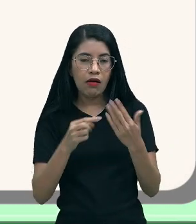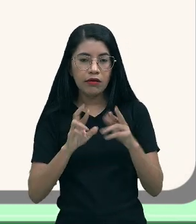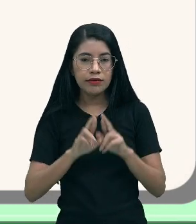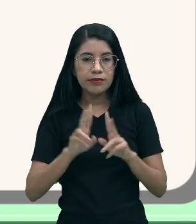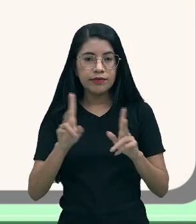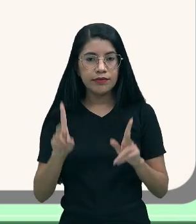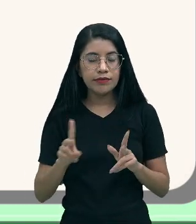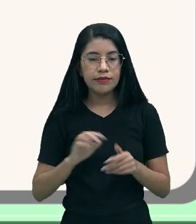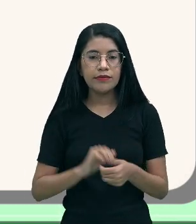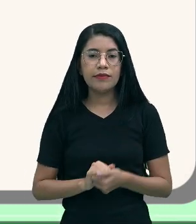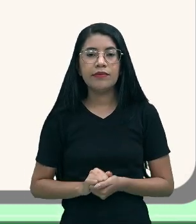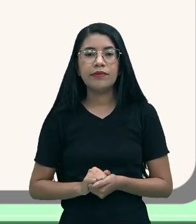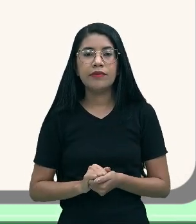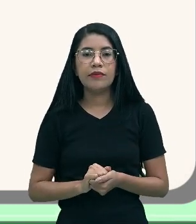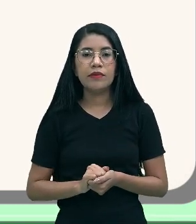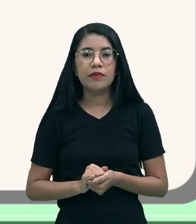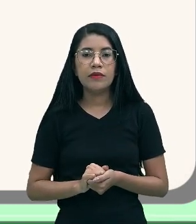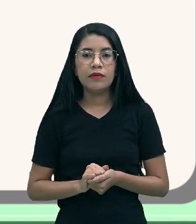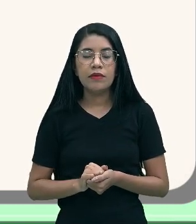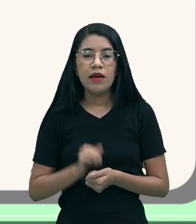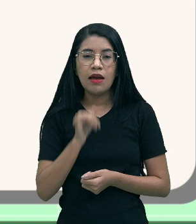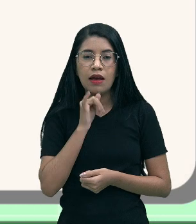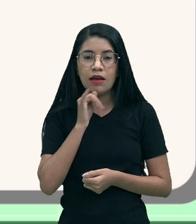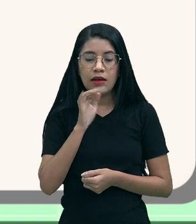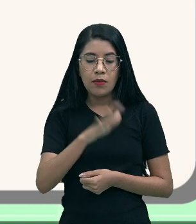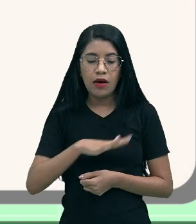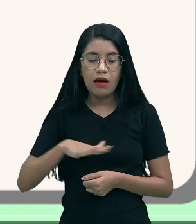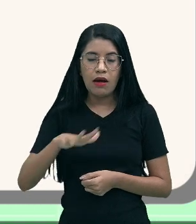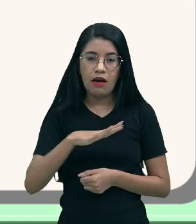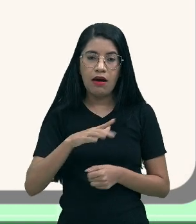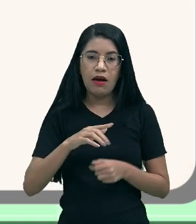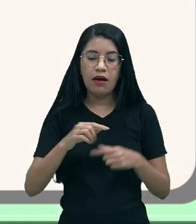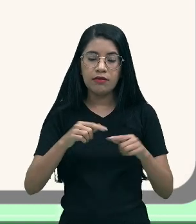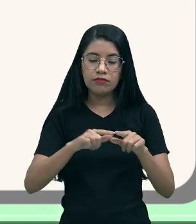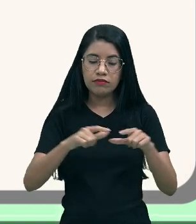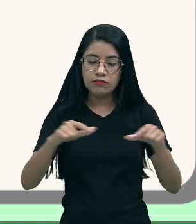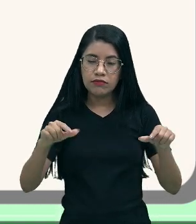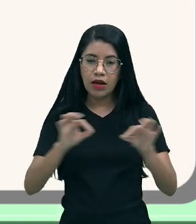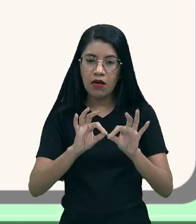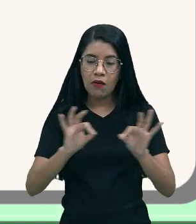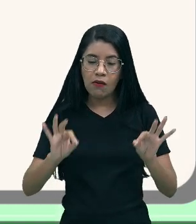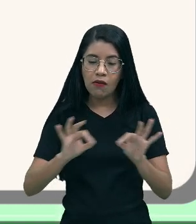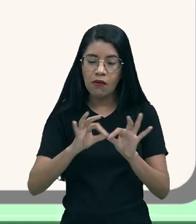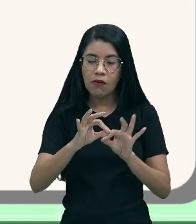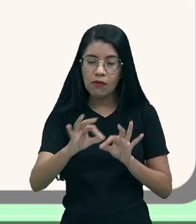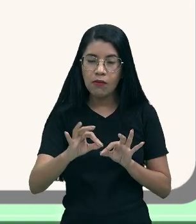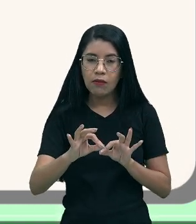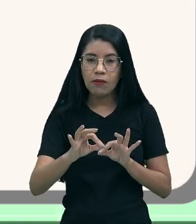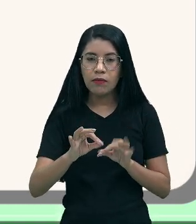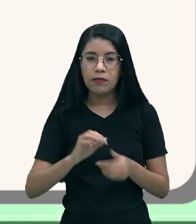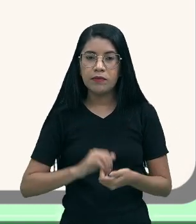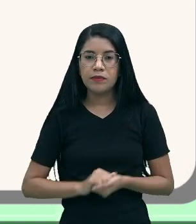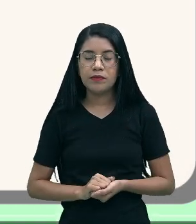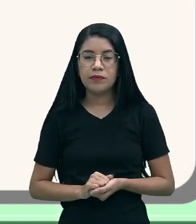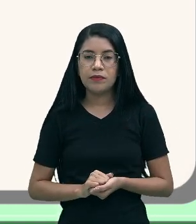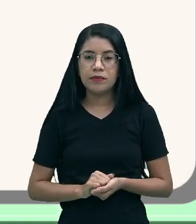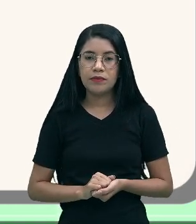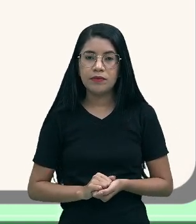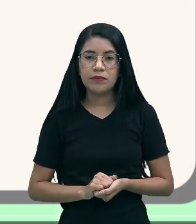como parâmetros geométricos, como o comprimento do condutor e a sua área de seção